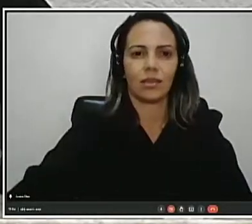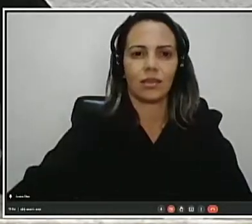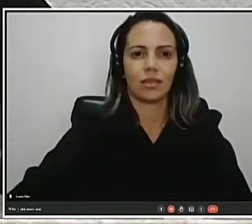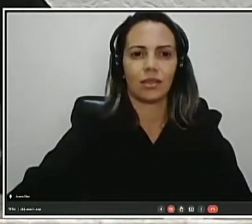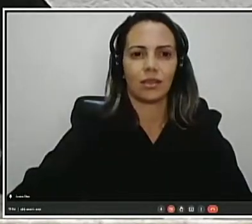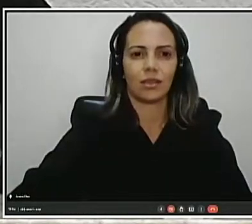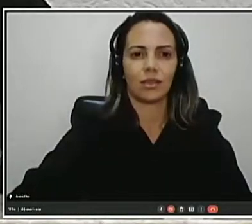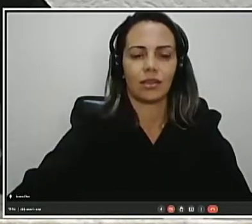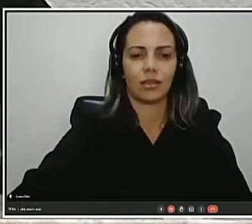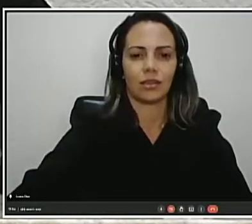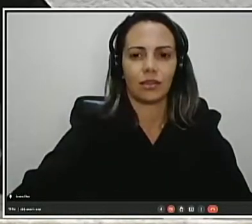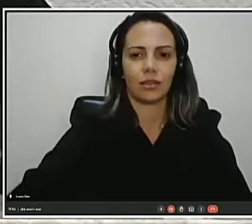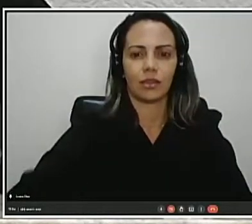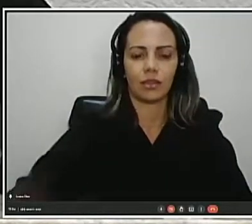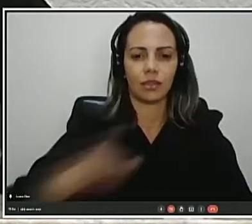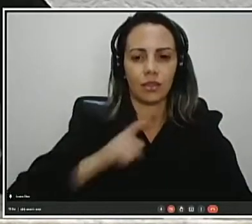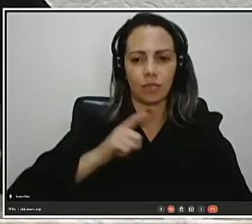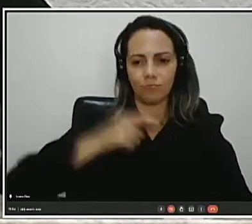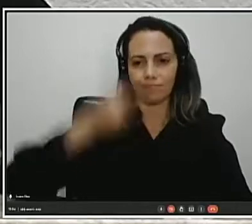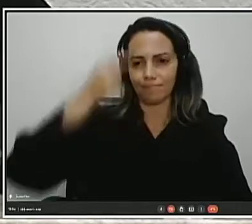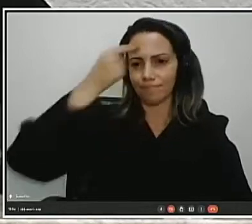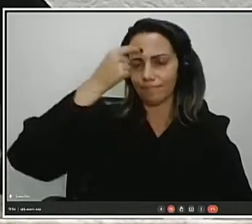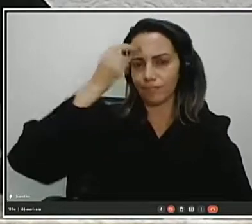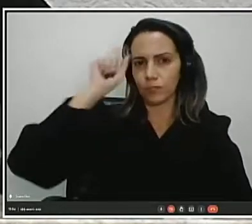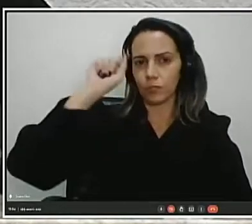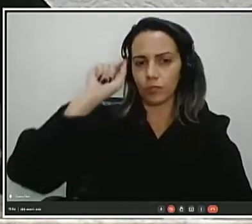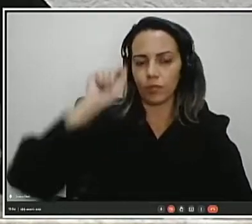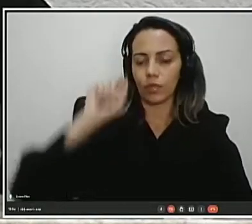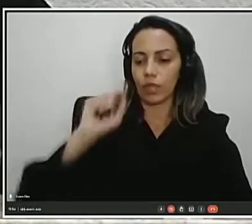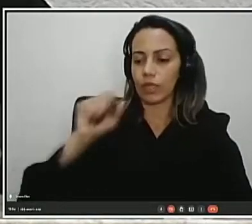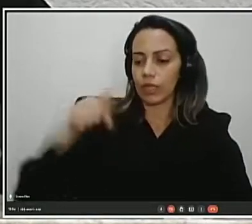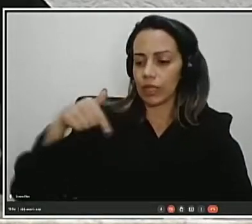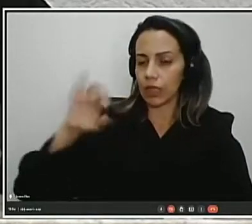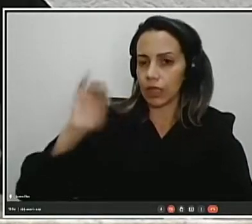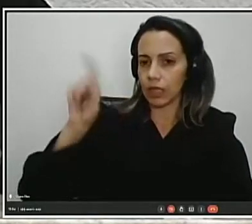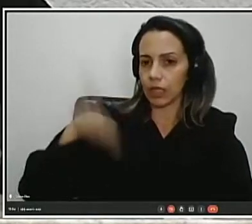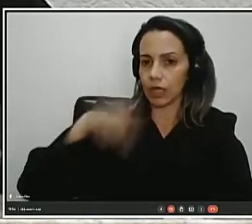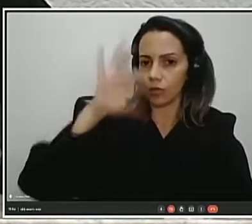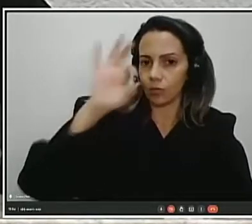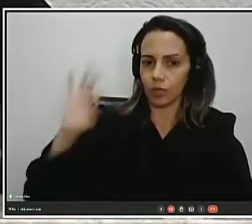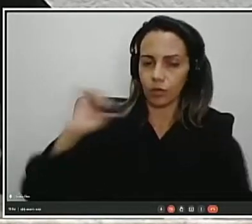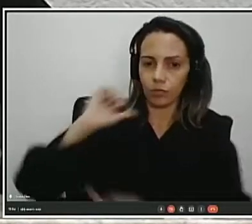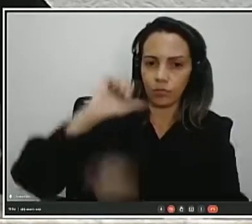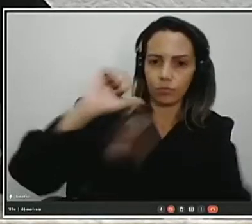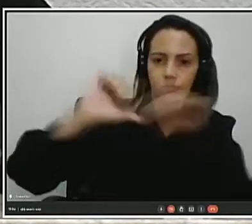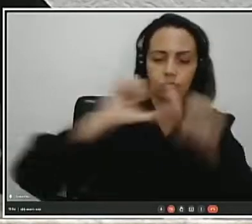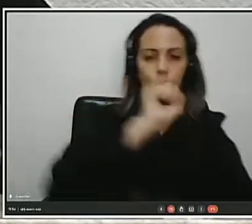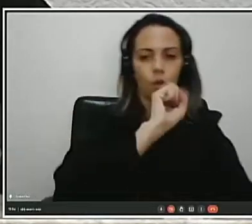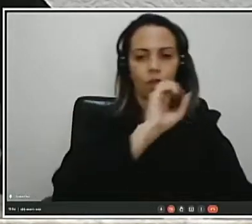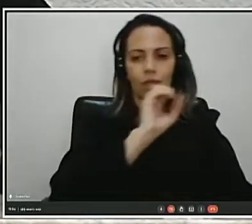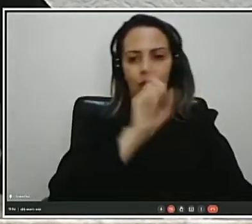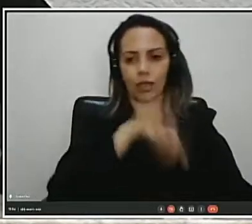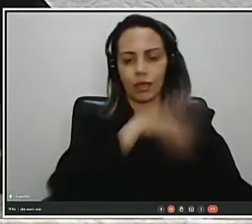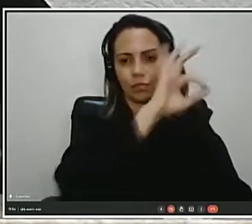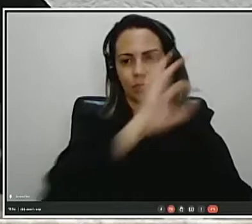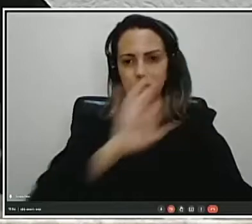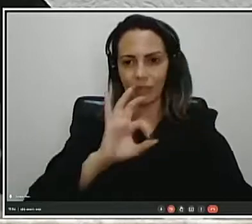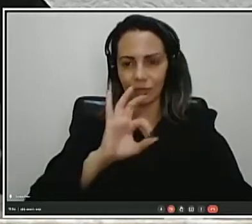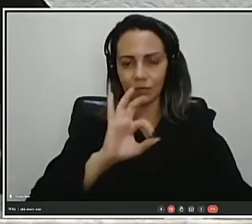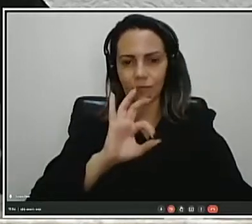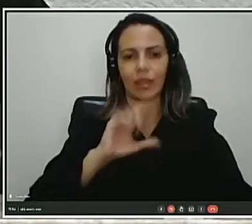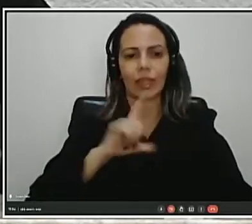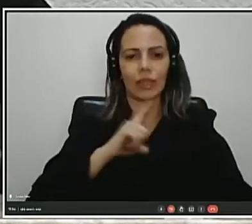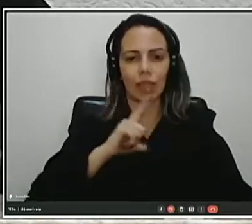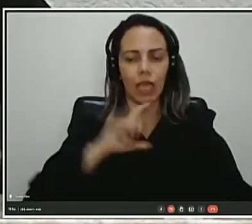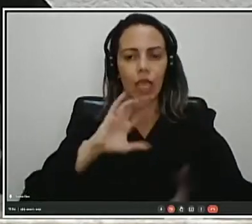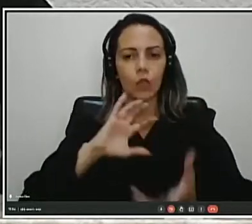dos proventos de 60% passem para 80% e que seja atualizada monetariamente